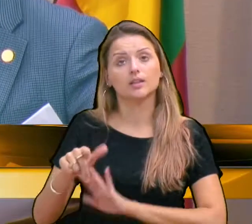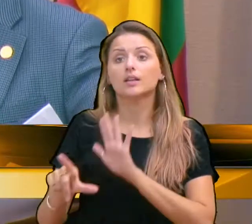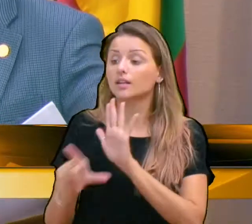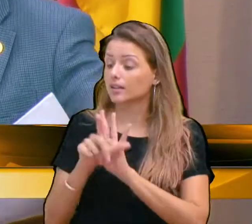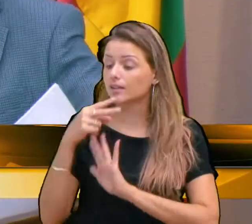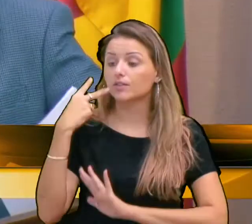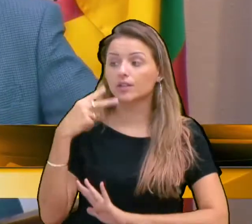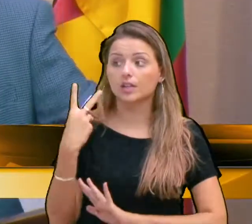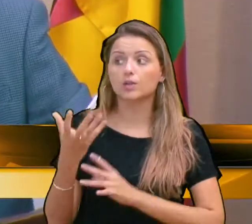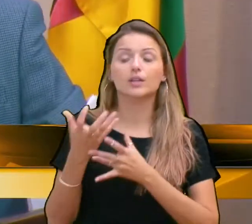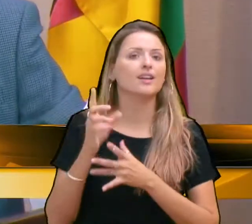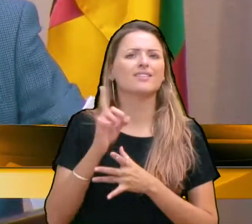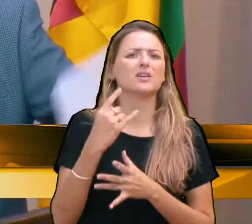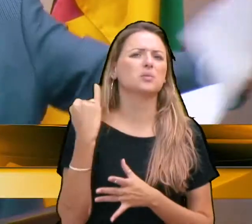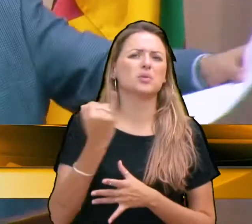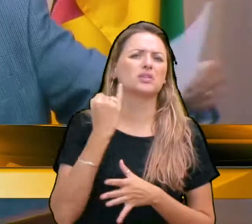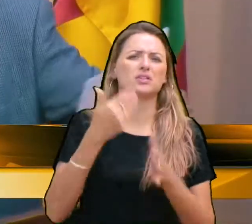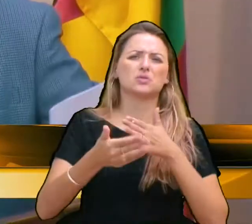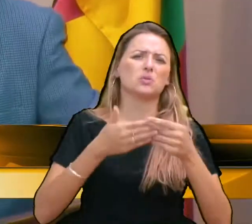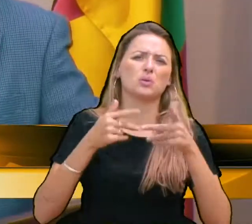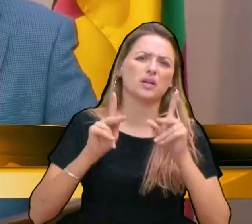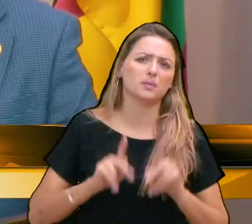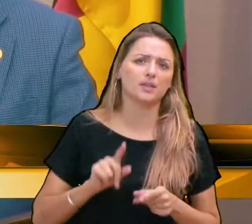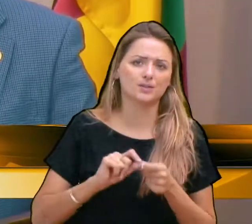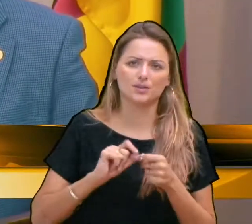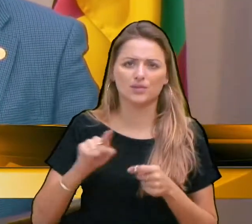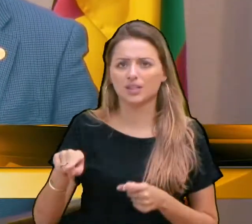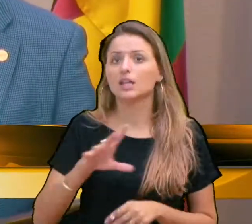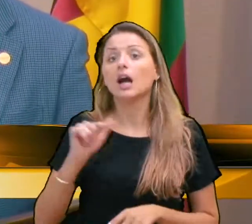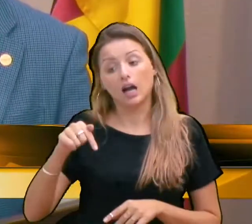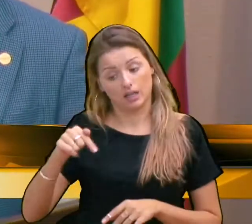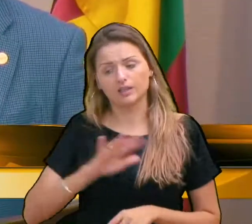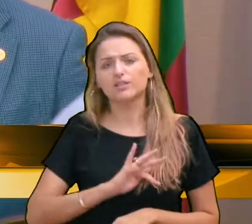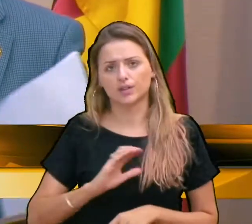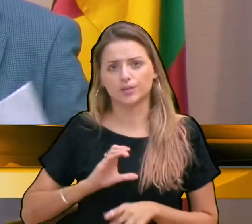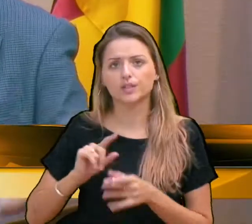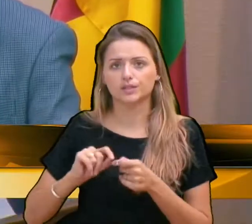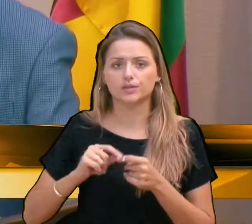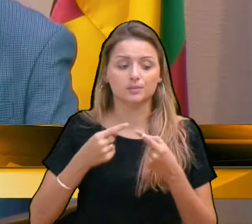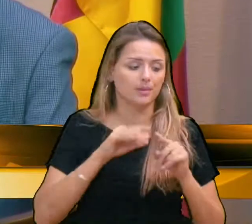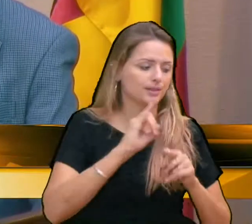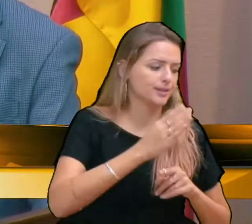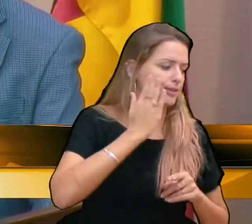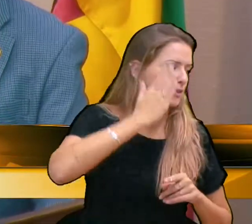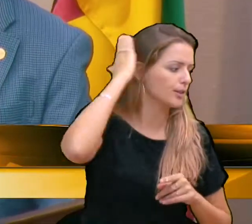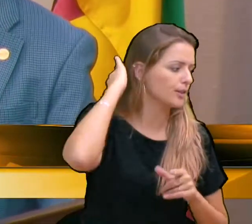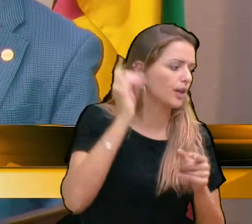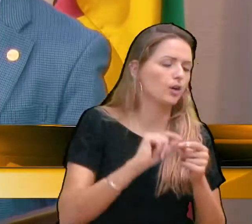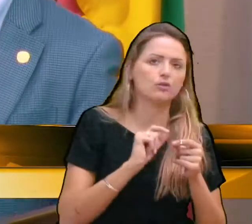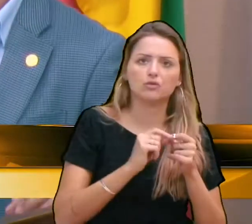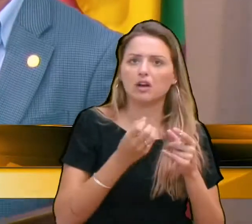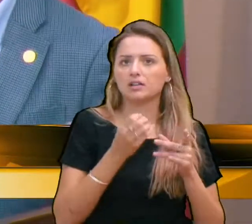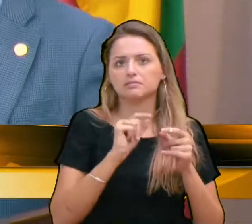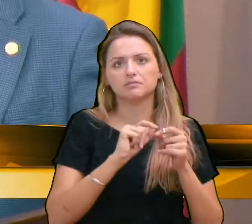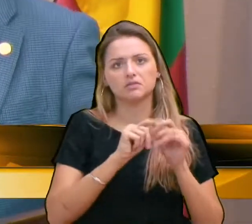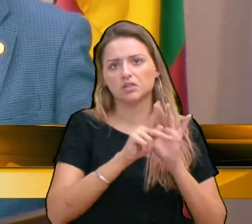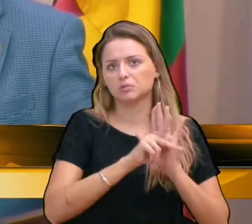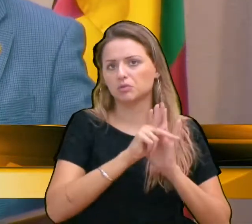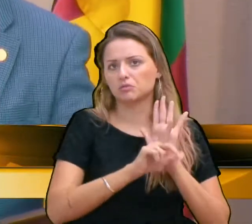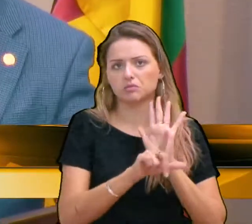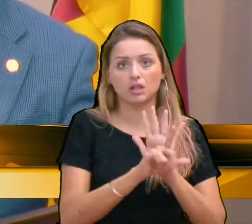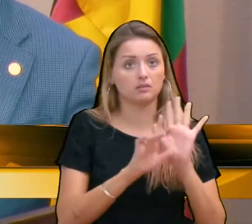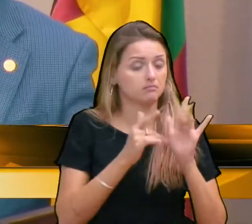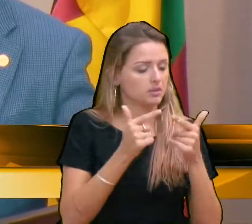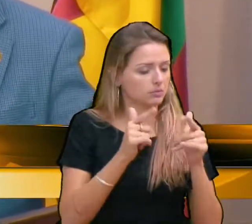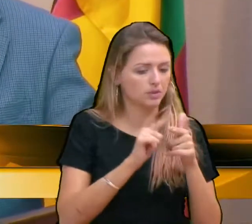não importa quem faça. Aqui foi o colega Cassina, não importa se é o prefeito Daniel Guerra que encaminha esta lei,